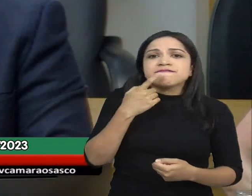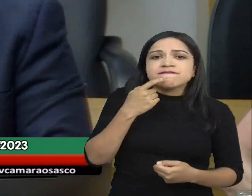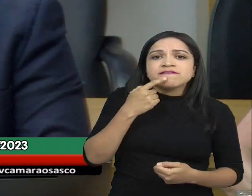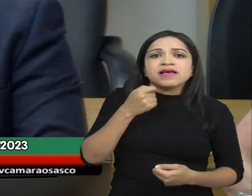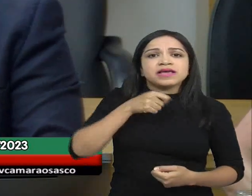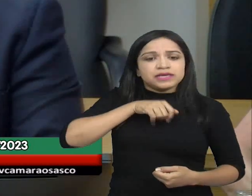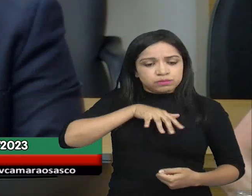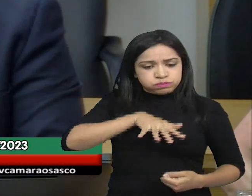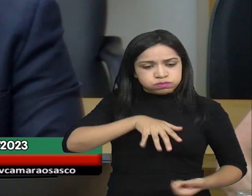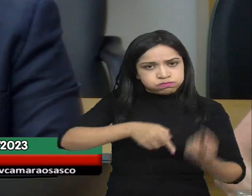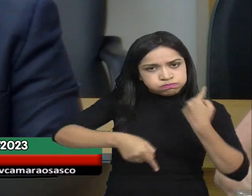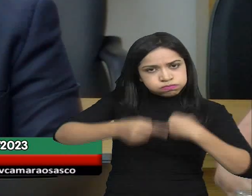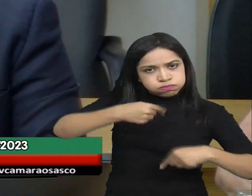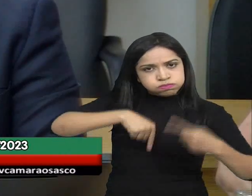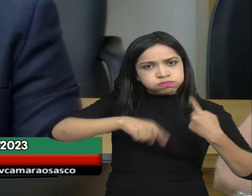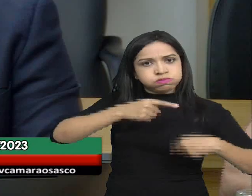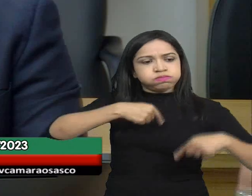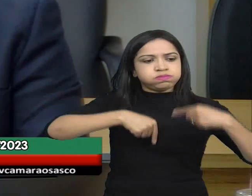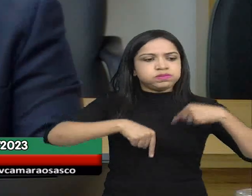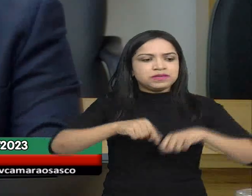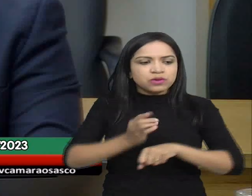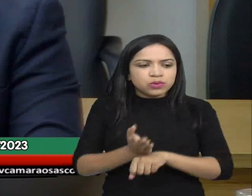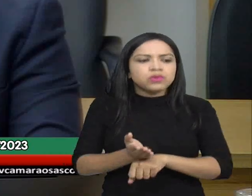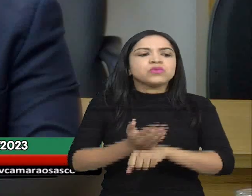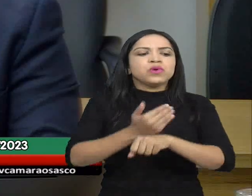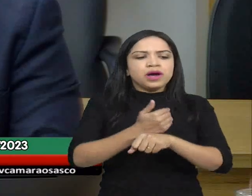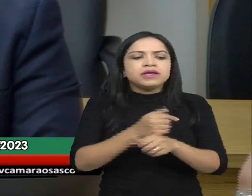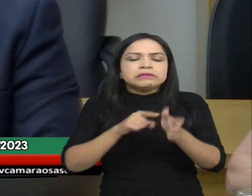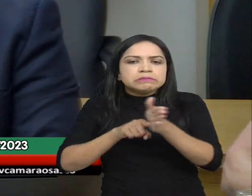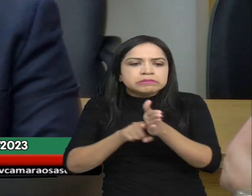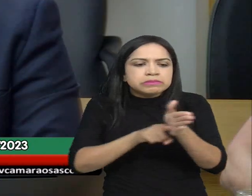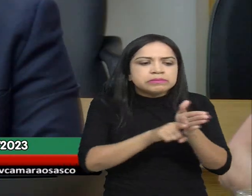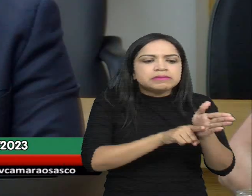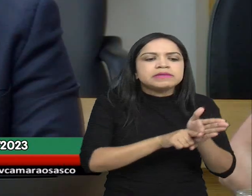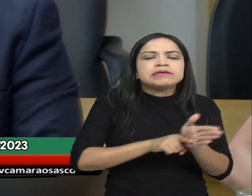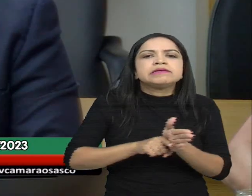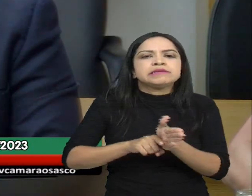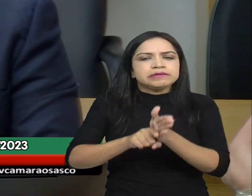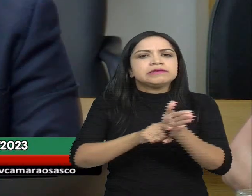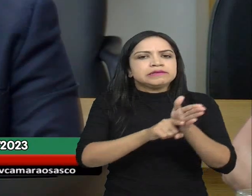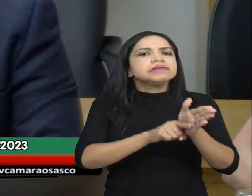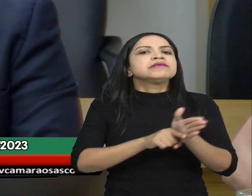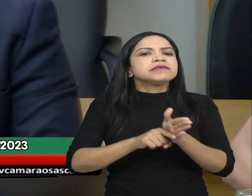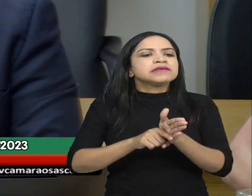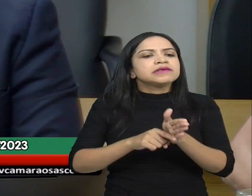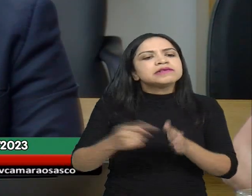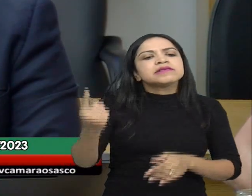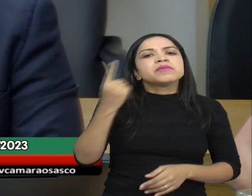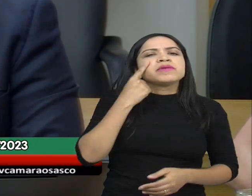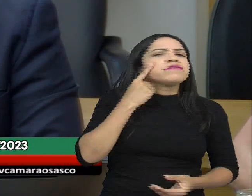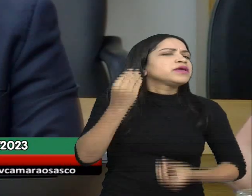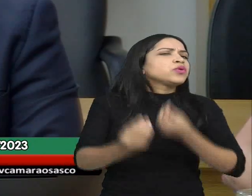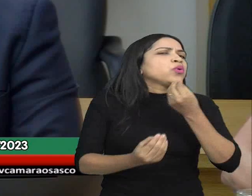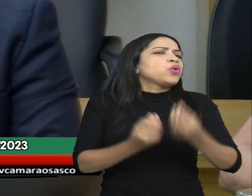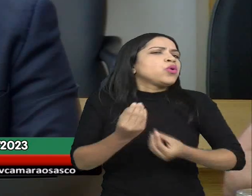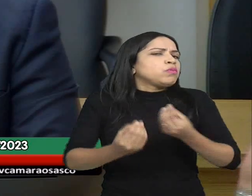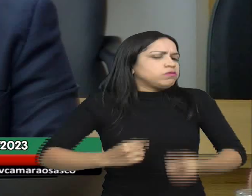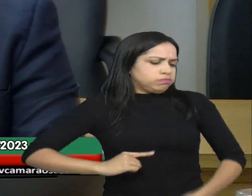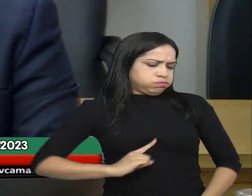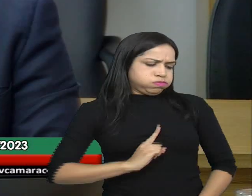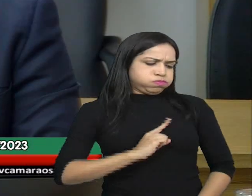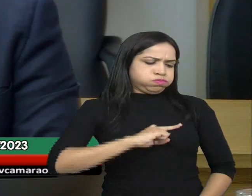consegue através desses exames que a gente força o motor, que é o nosso coração,